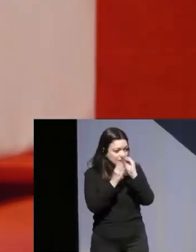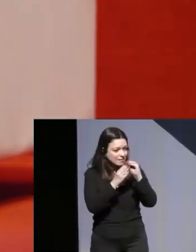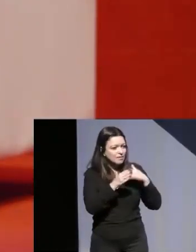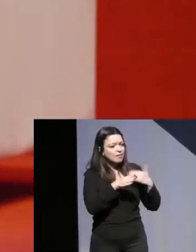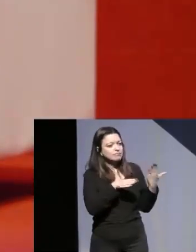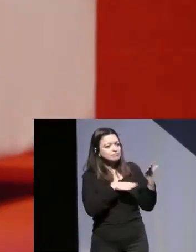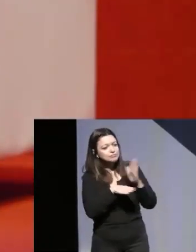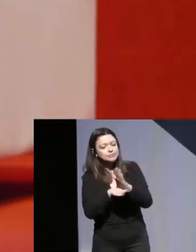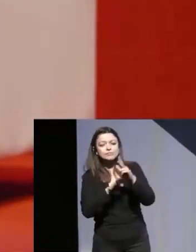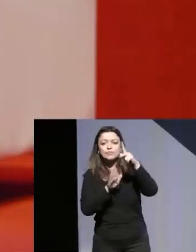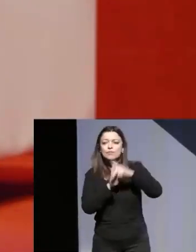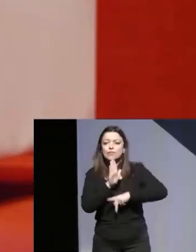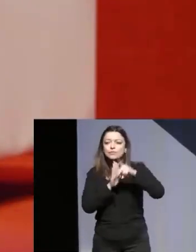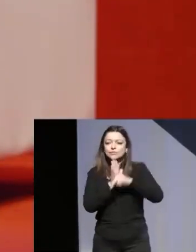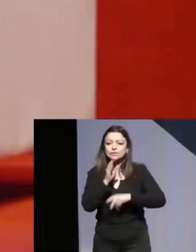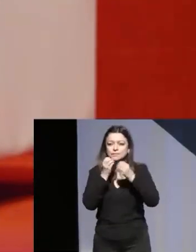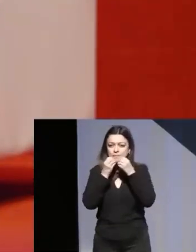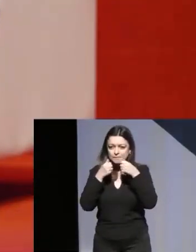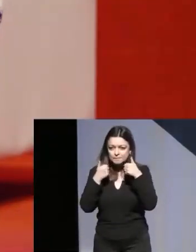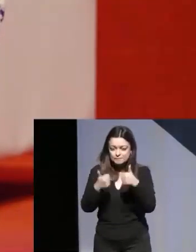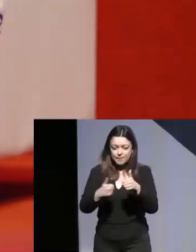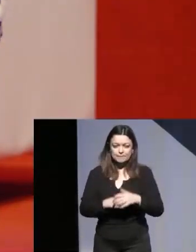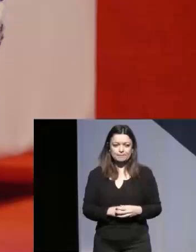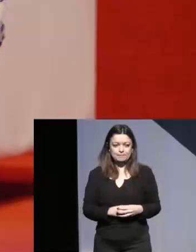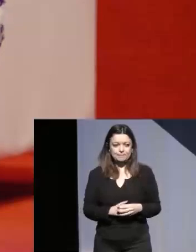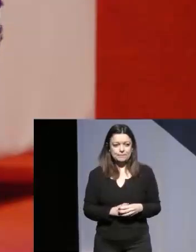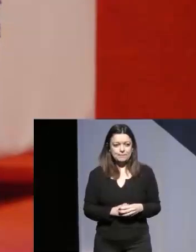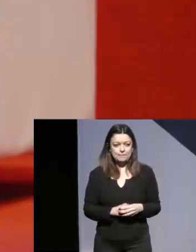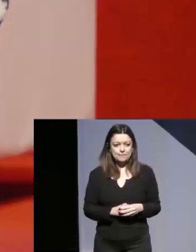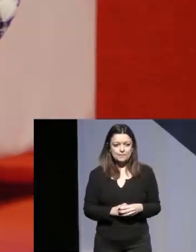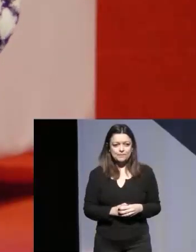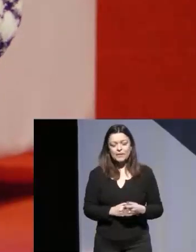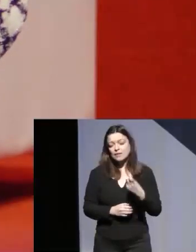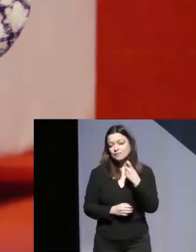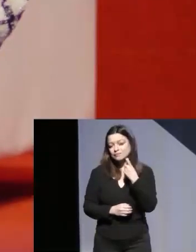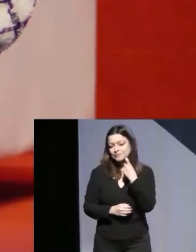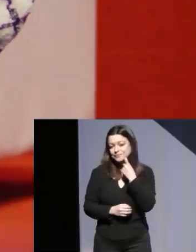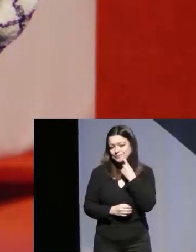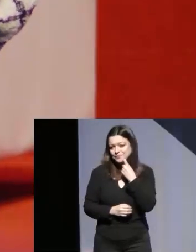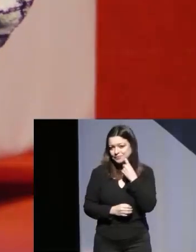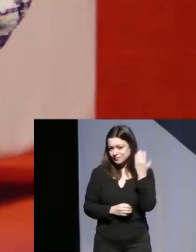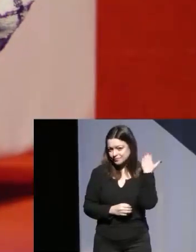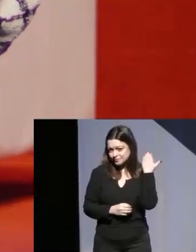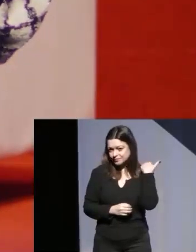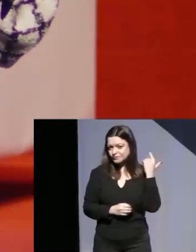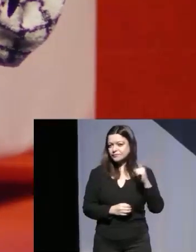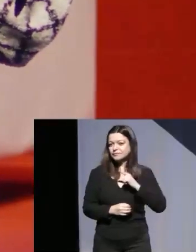Eu tive, na sexta-feira, fui honrada aí por um convite na sexta,